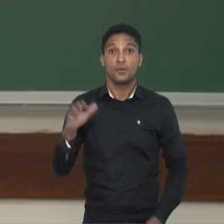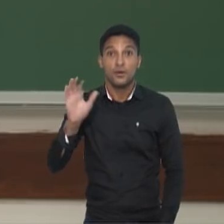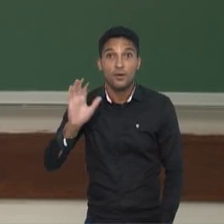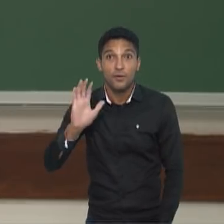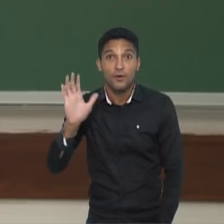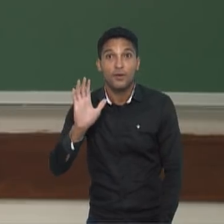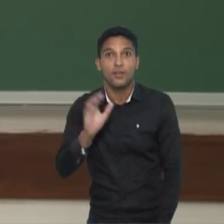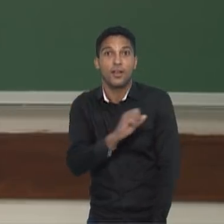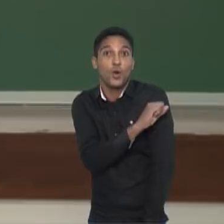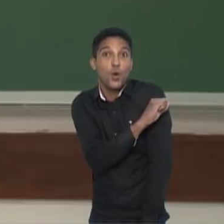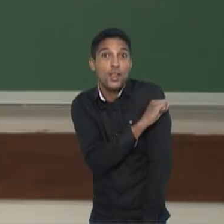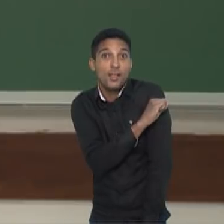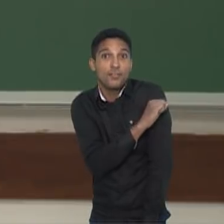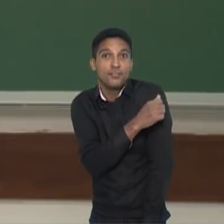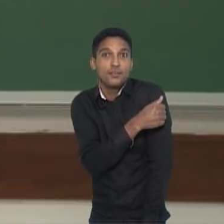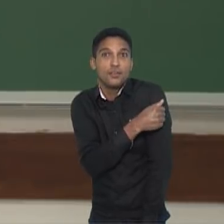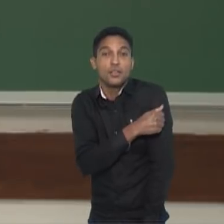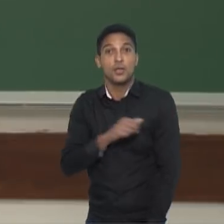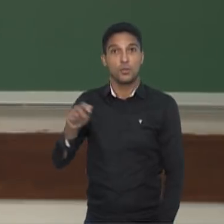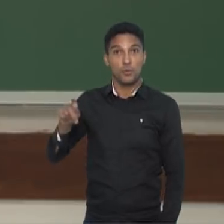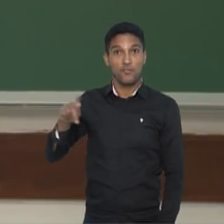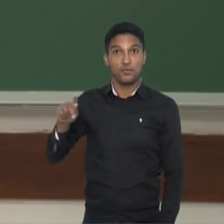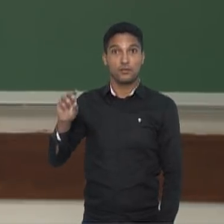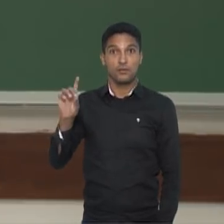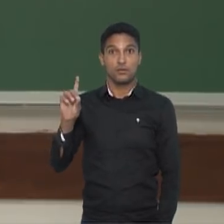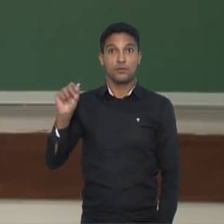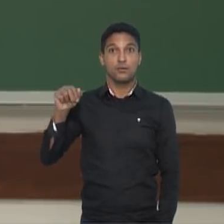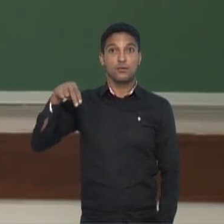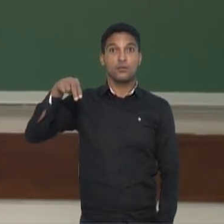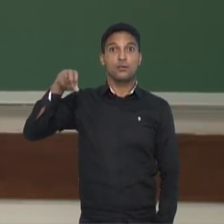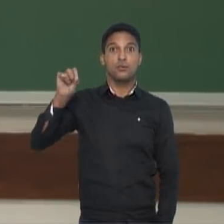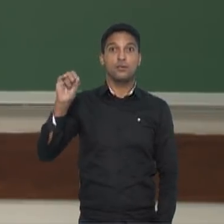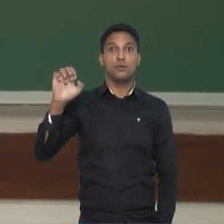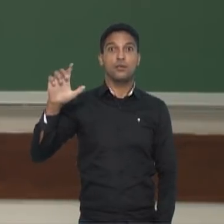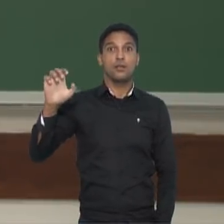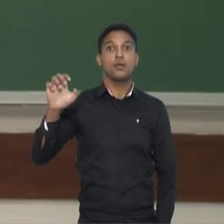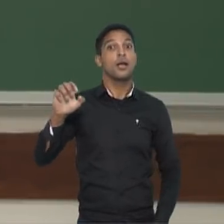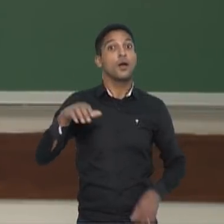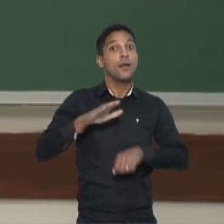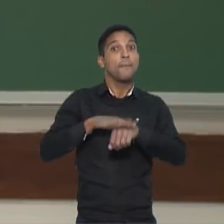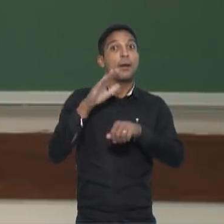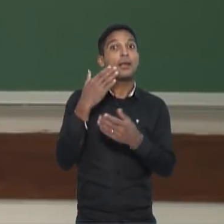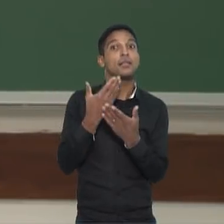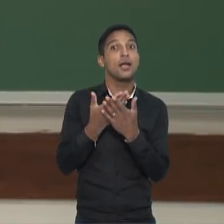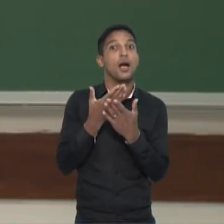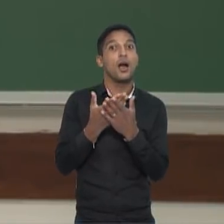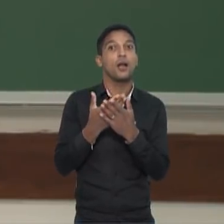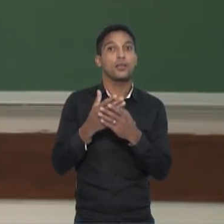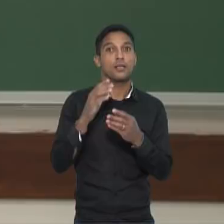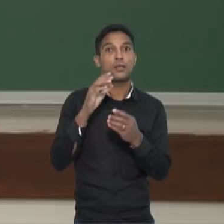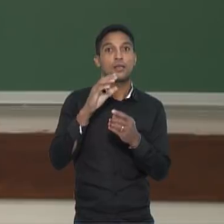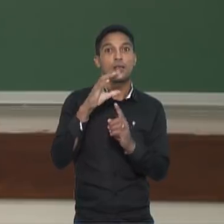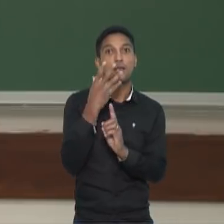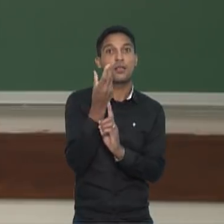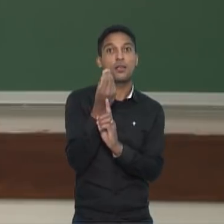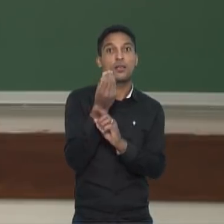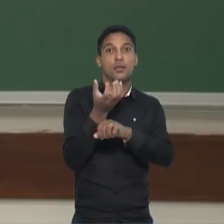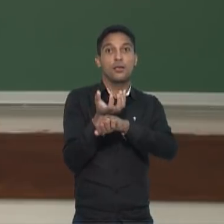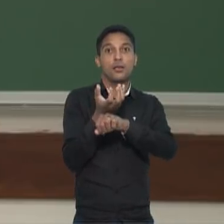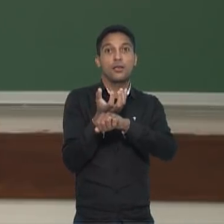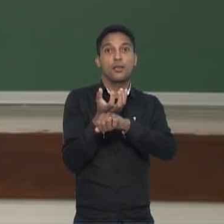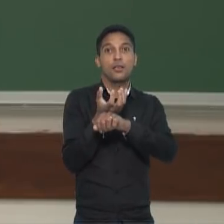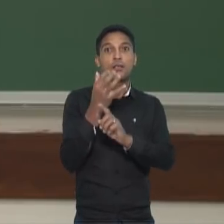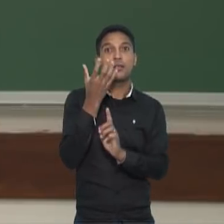Olá, oitavo ano! Aqui é a professora Daniela e a gente vai para mais uma aula de arte. Então, o tema da nossa aula de hoje, que é de